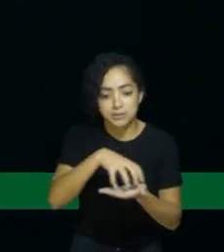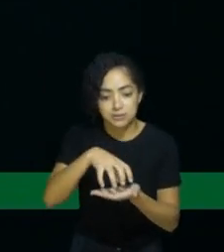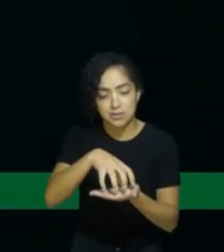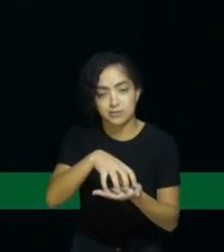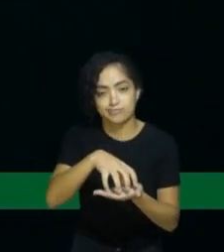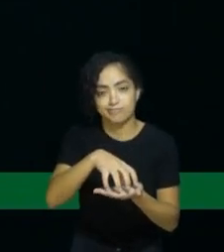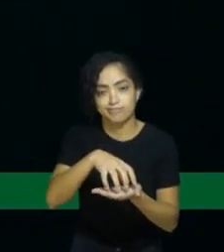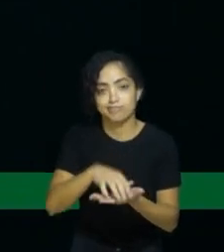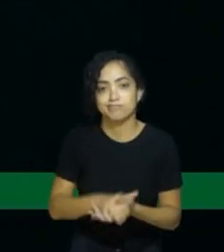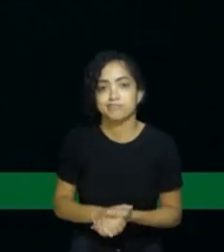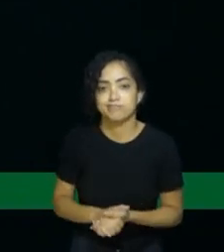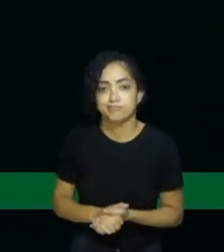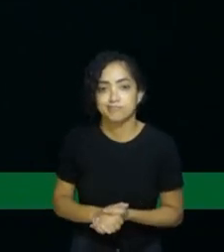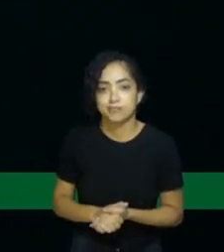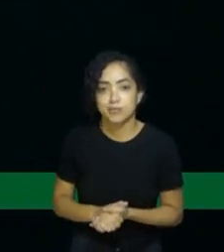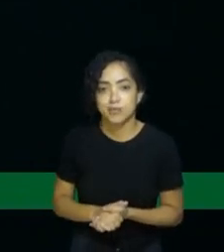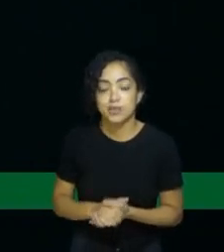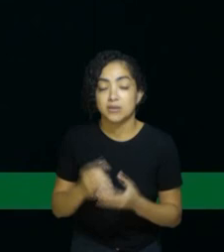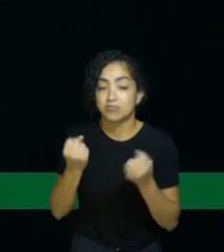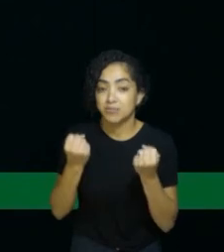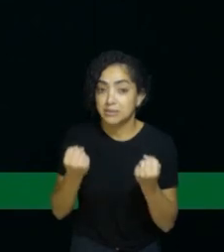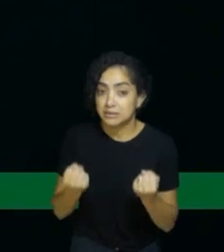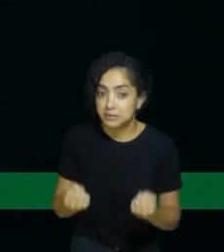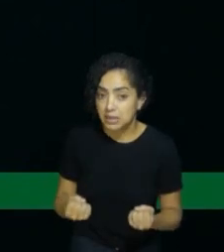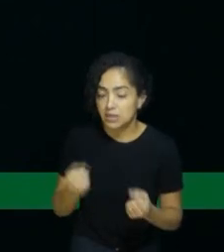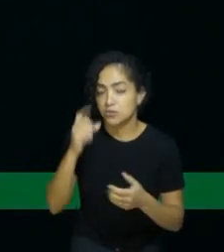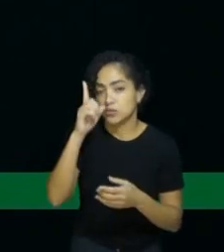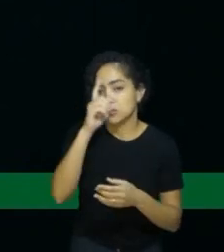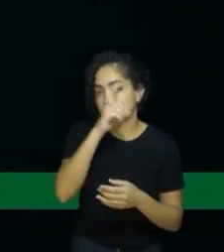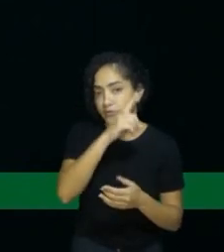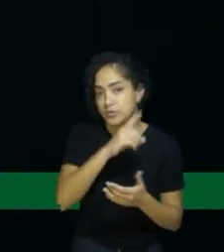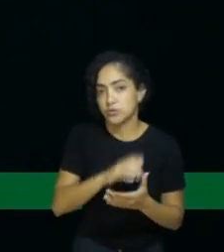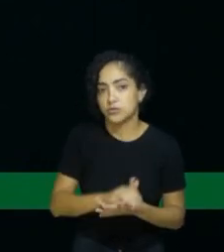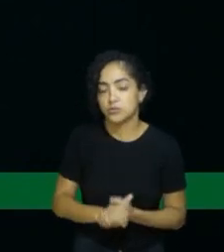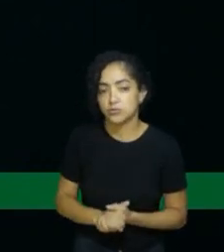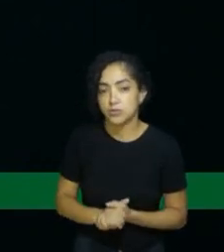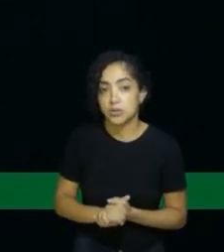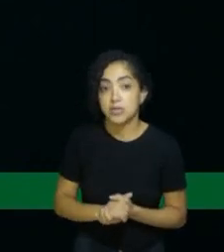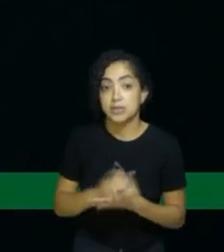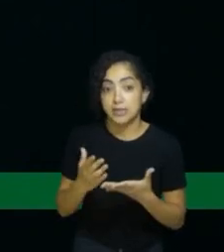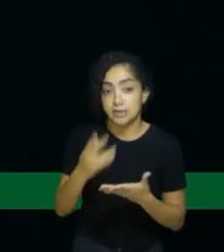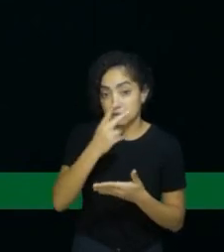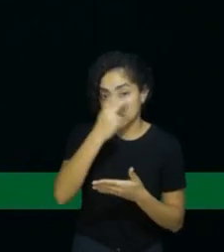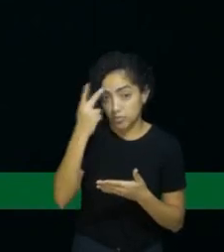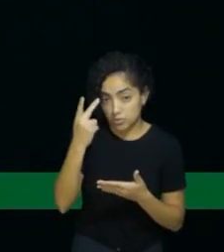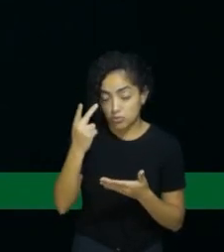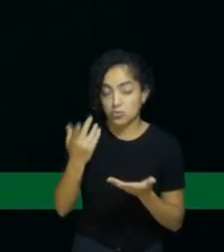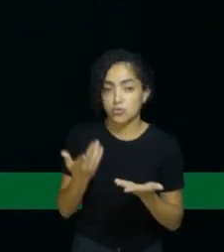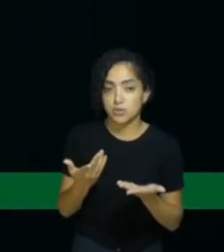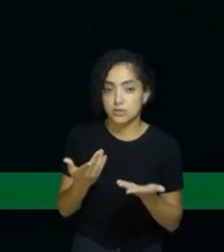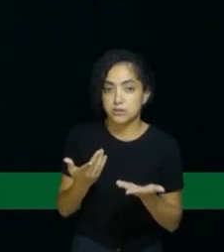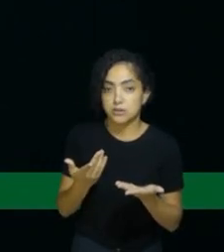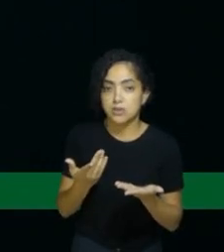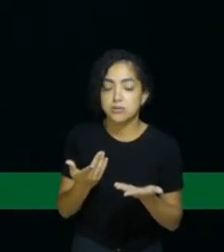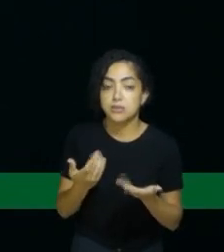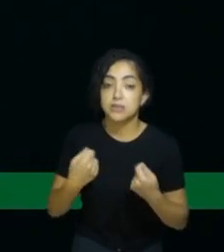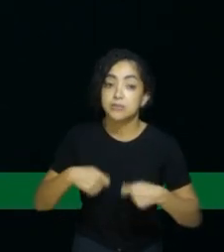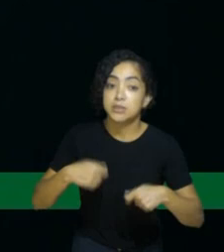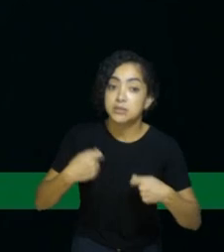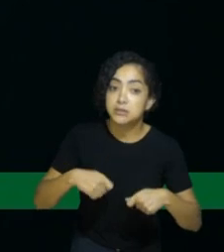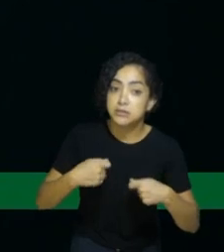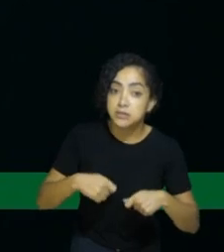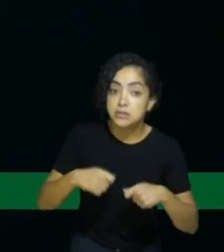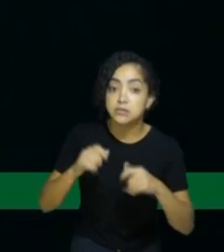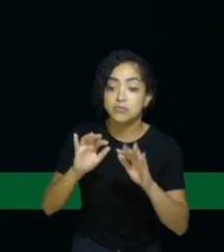dúvida um Fardo muito pesado para se carregar não só dos pacientes mas também dos